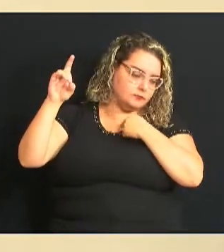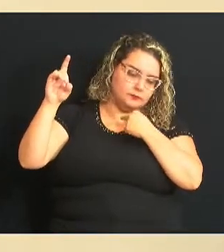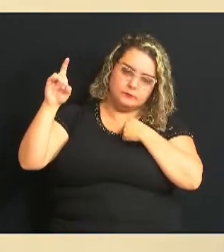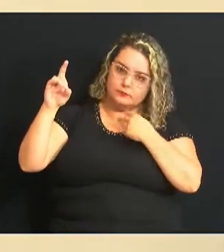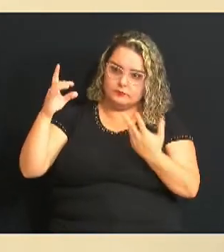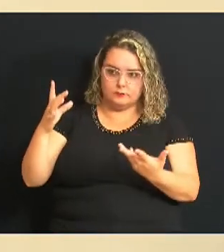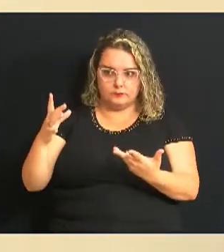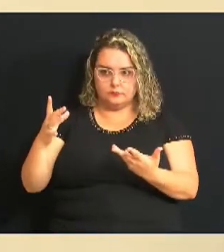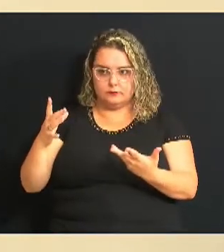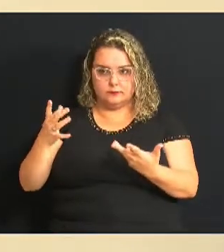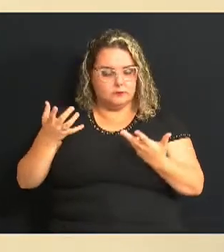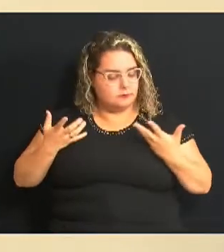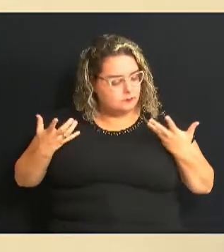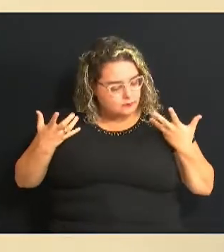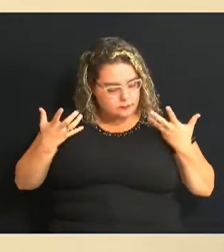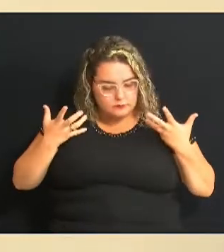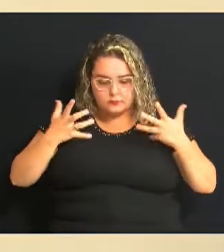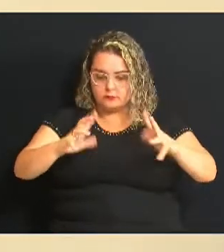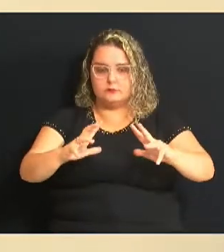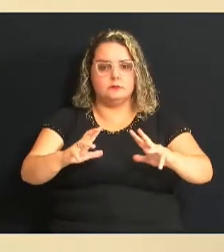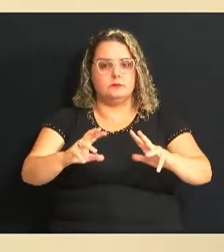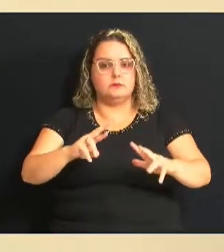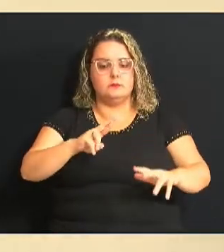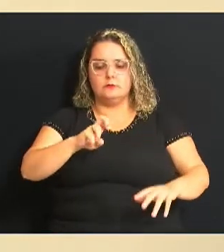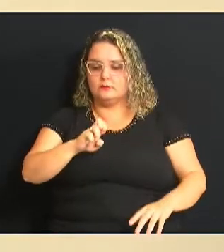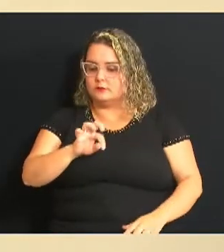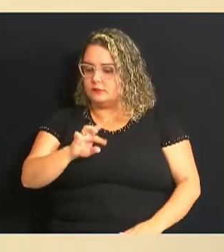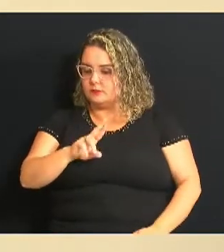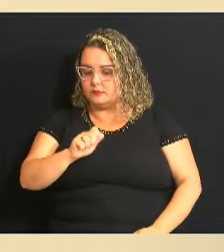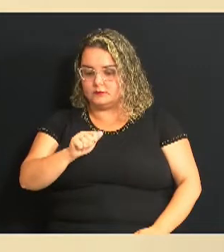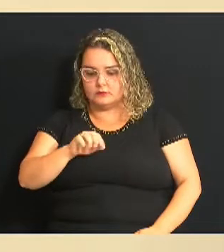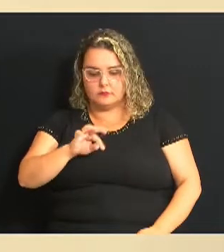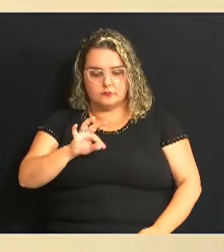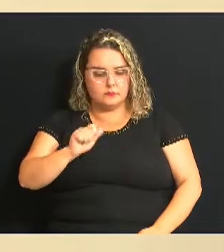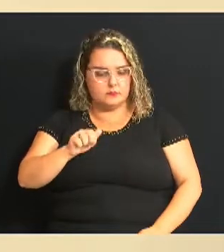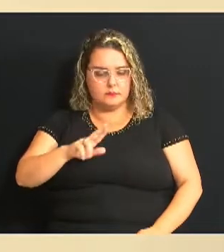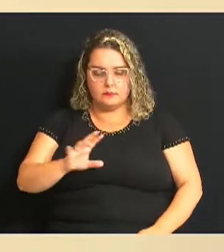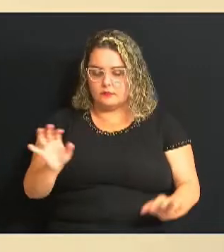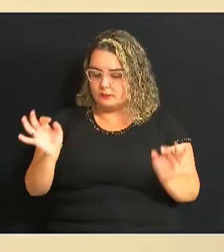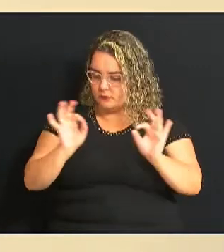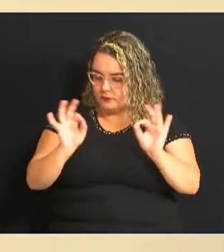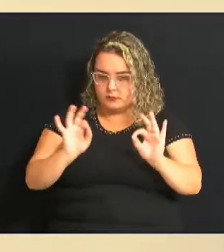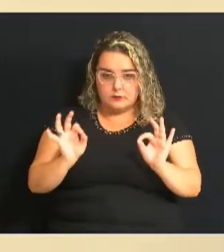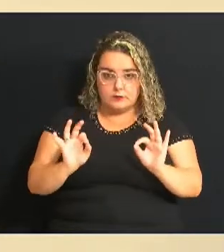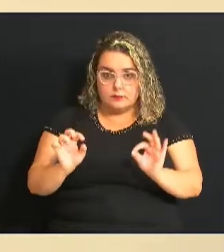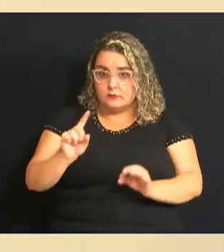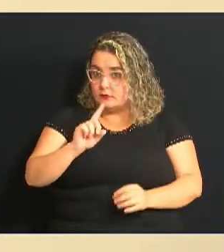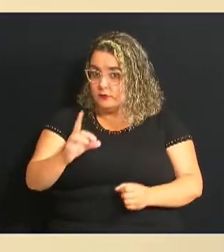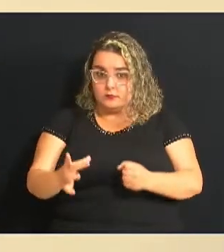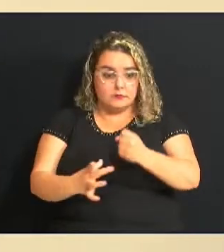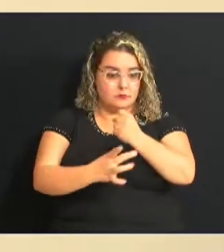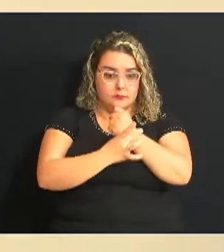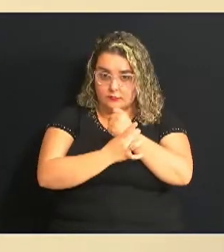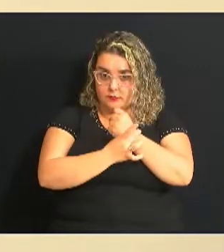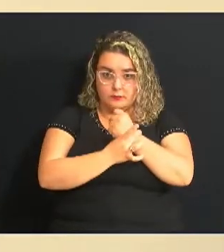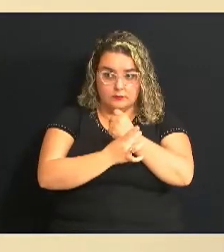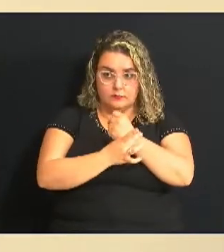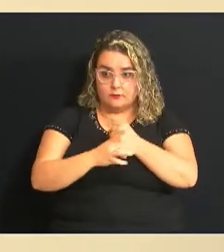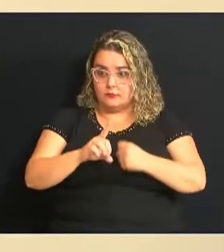não quero retratar nada, porque não é nem seguro e nem